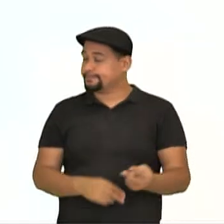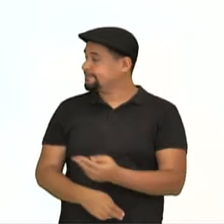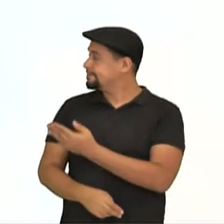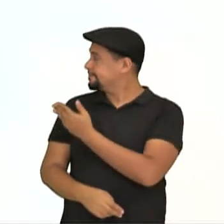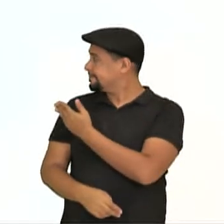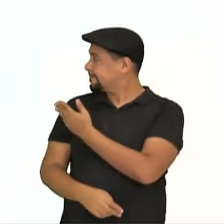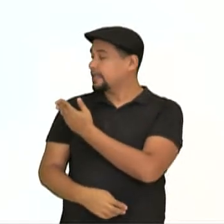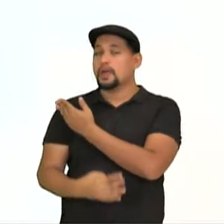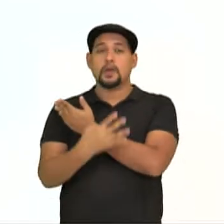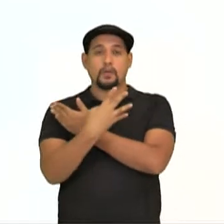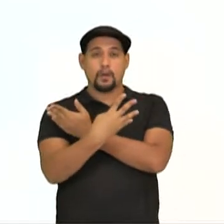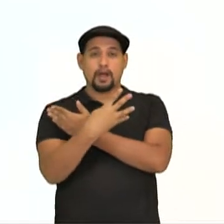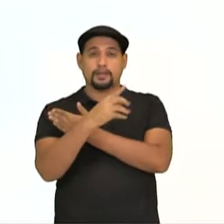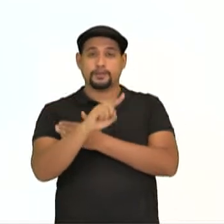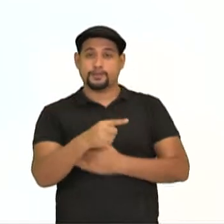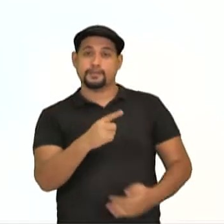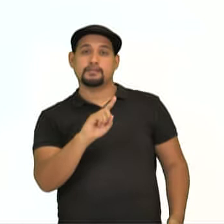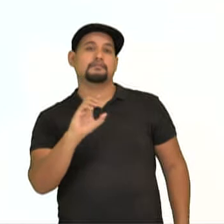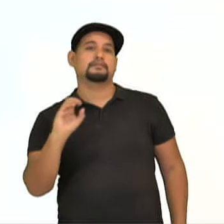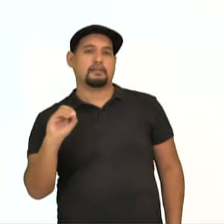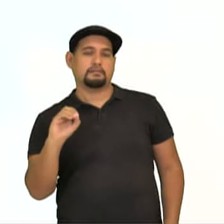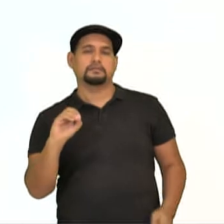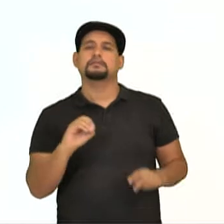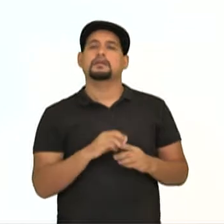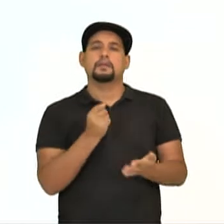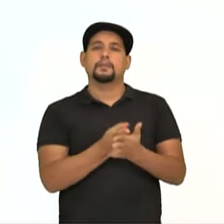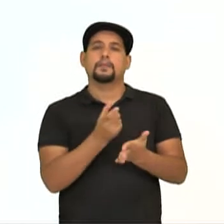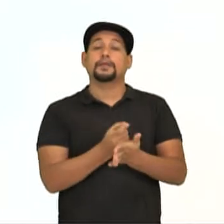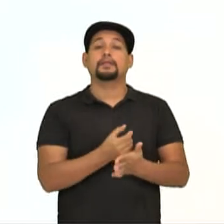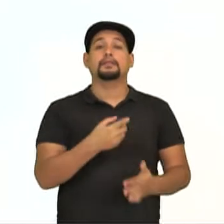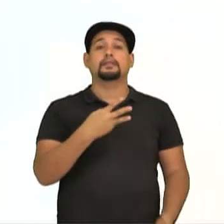4.100. As despesas, total de despesas é de